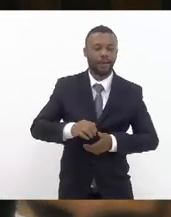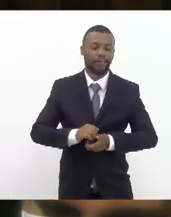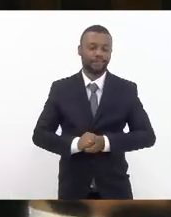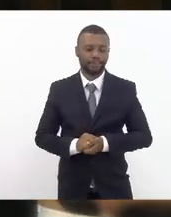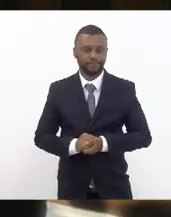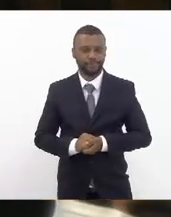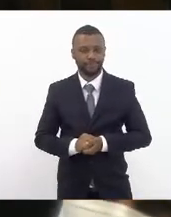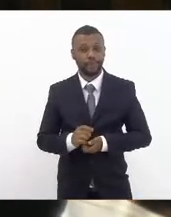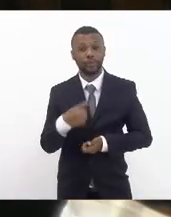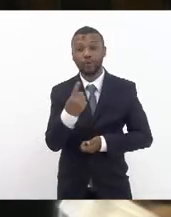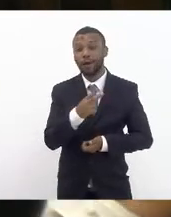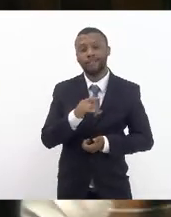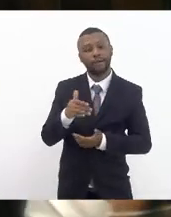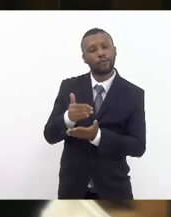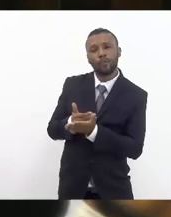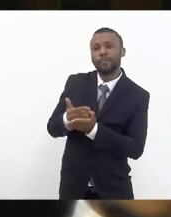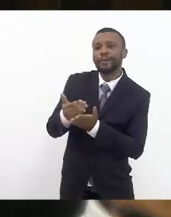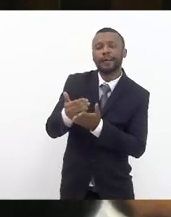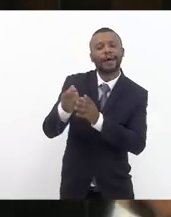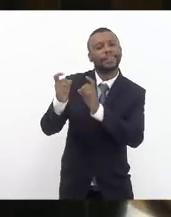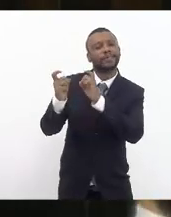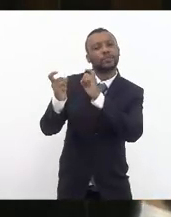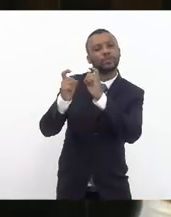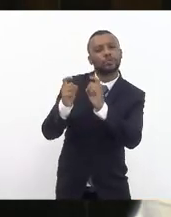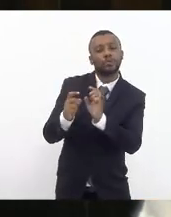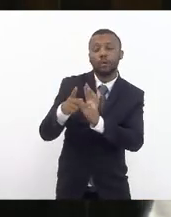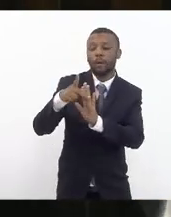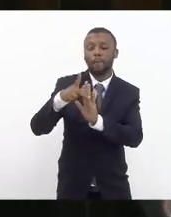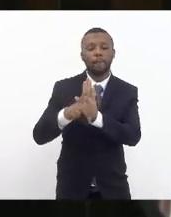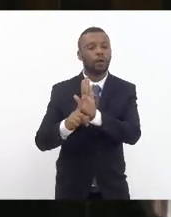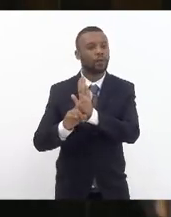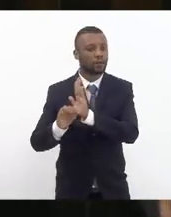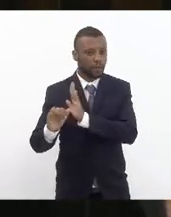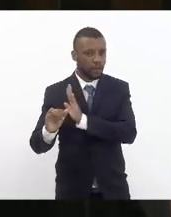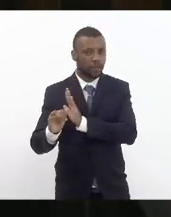Vamos discutir o projeto de lei